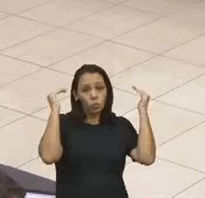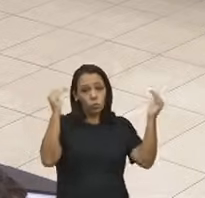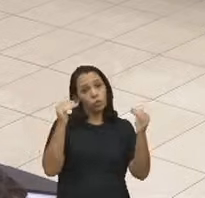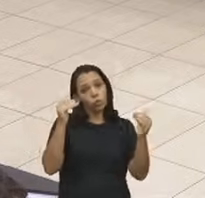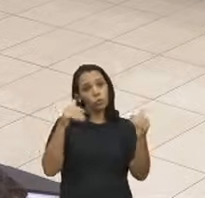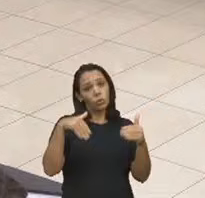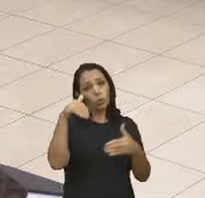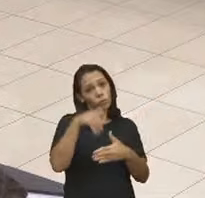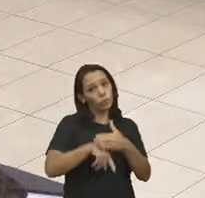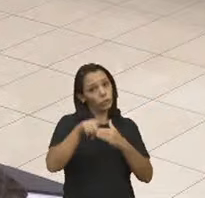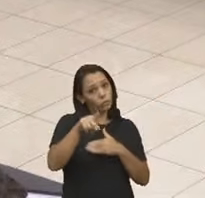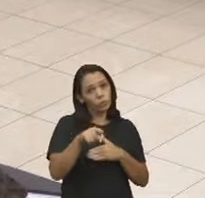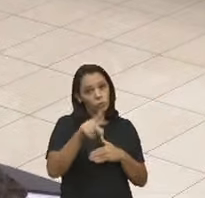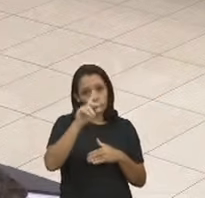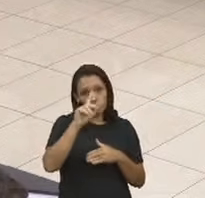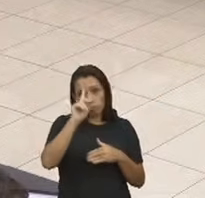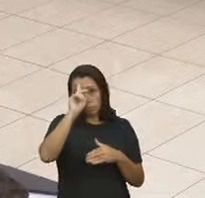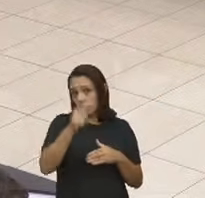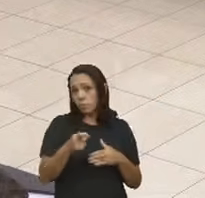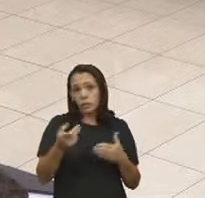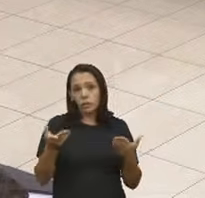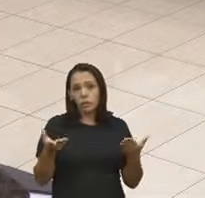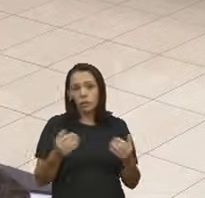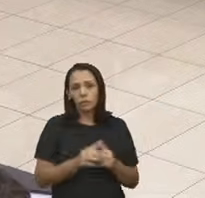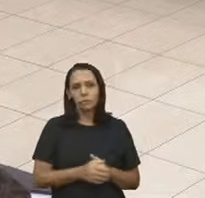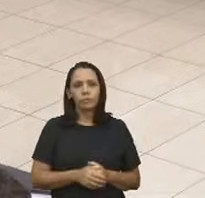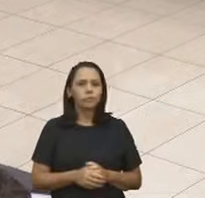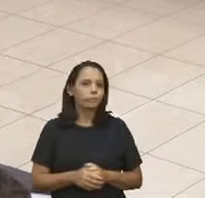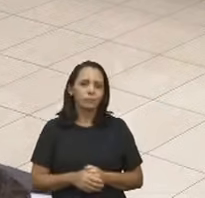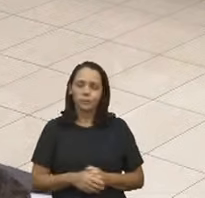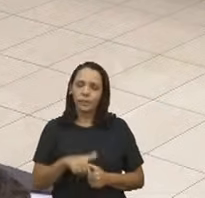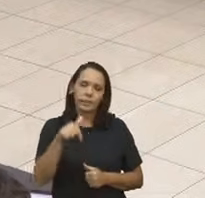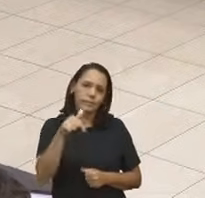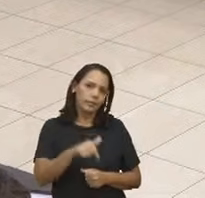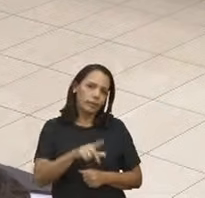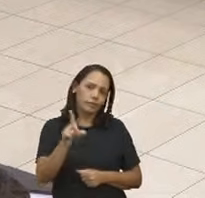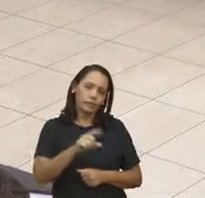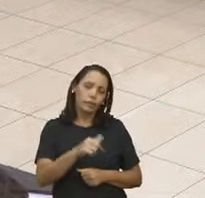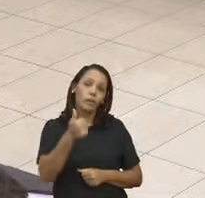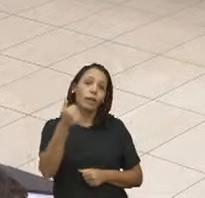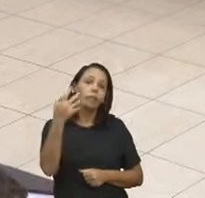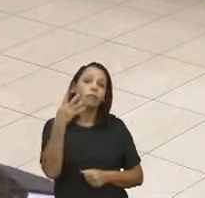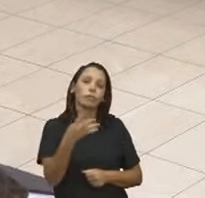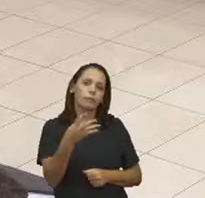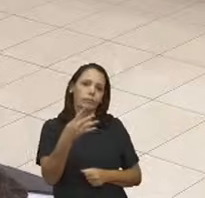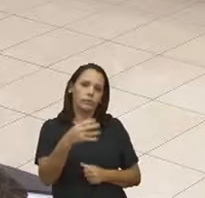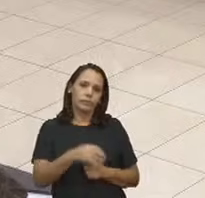para isso. Não é 7 minutos, são 14 minutos.